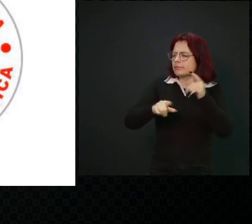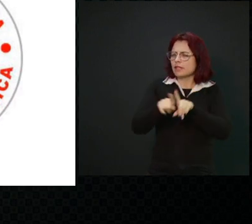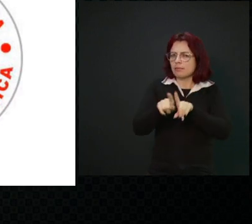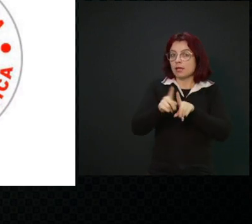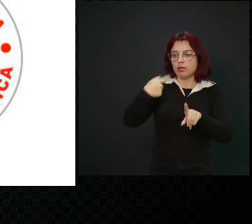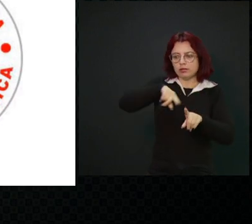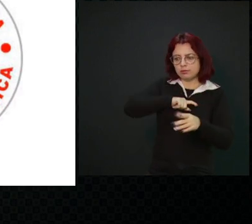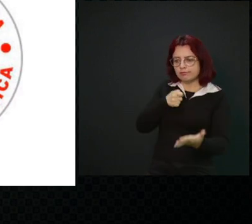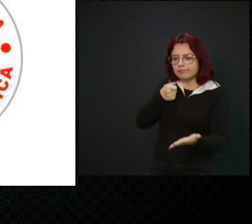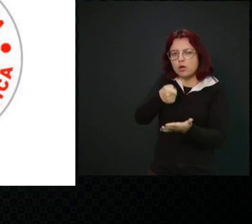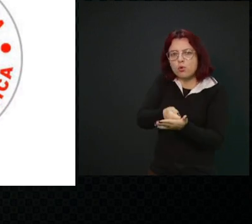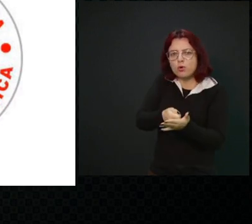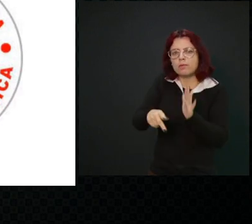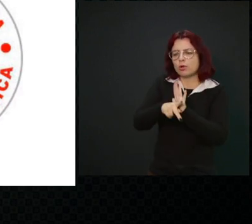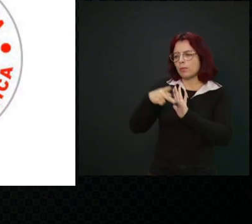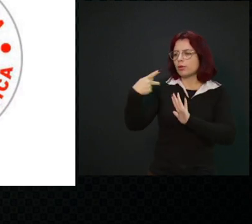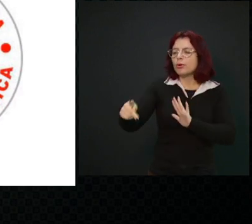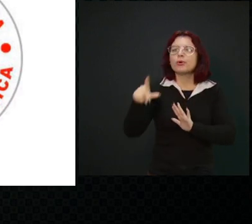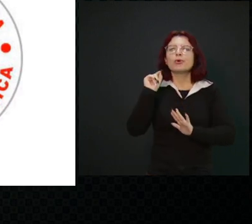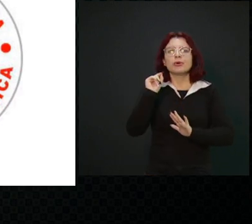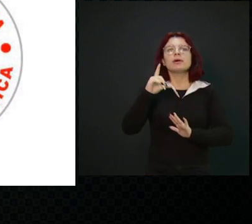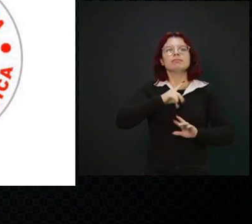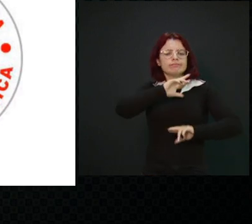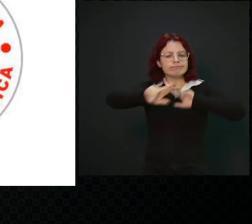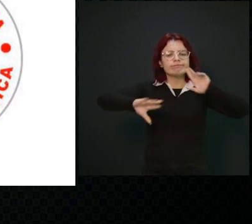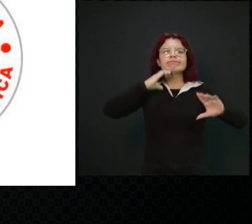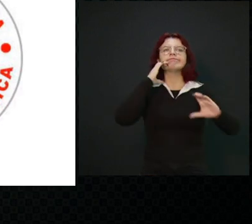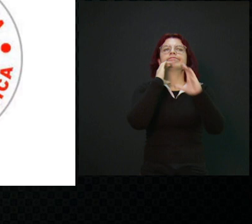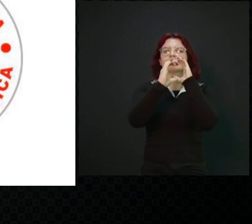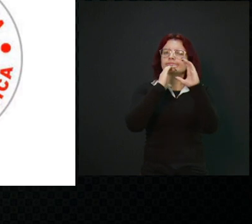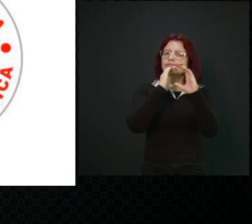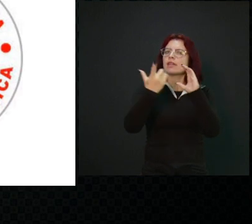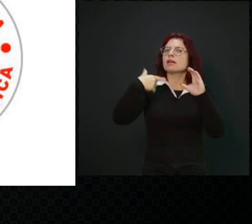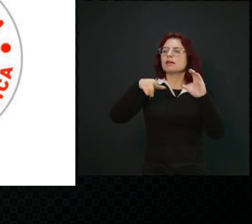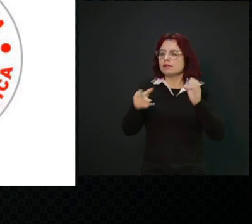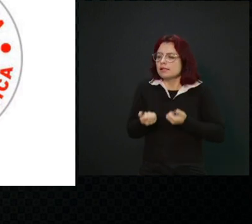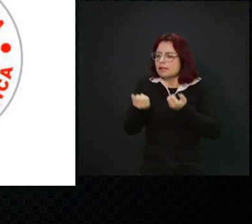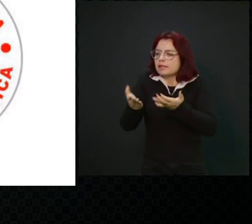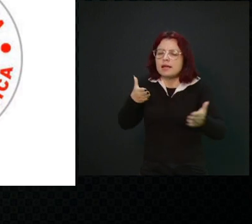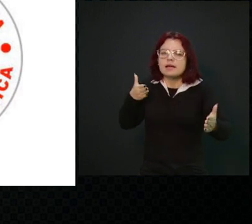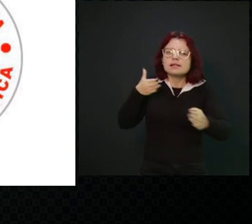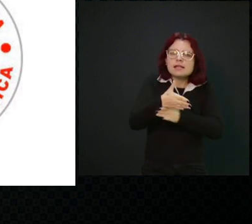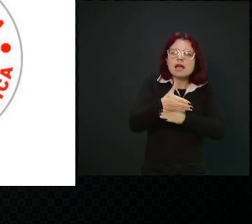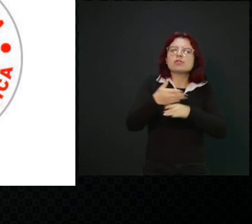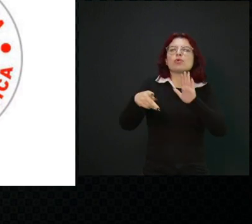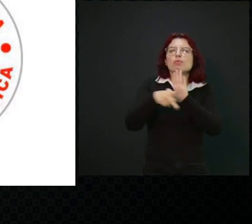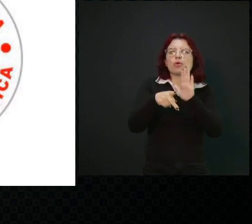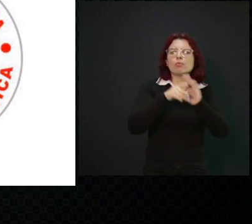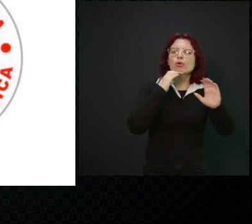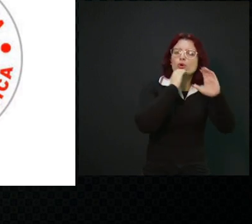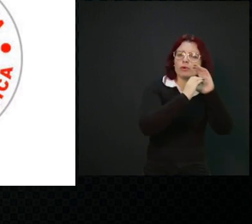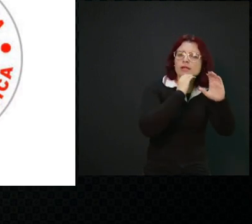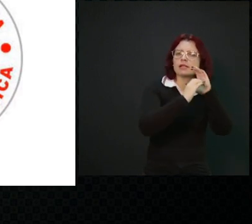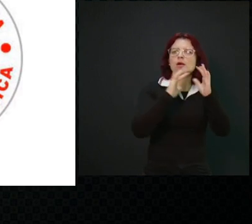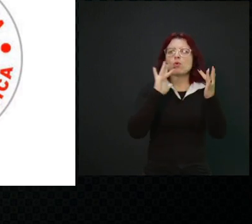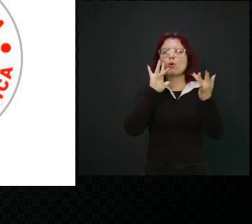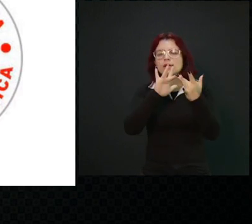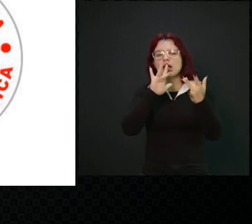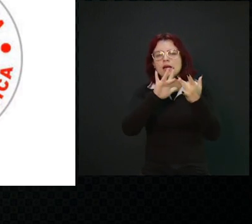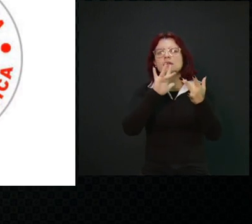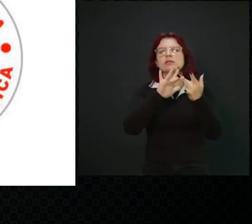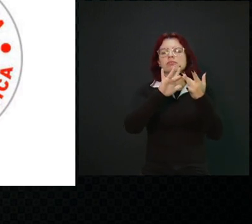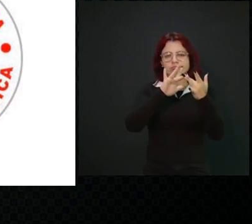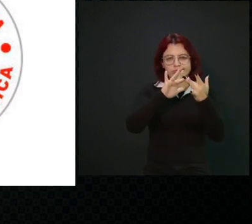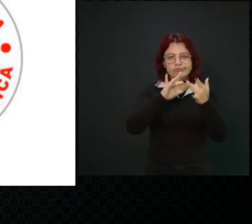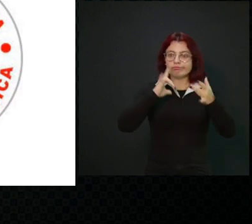por meio das diversas formas de comunicação, acesso à comunicação, acesso ao contato, acesso à